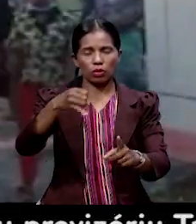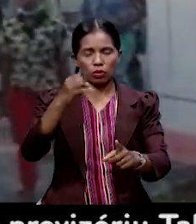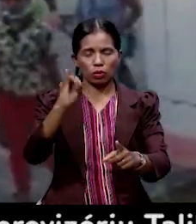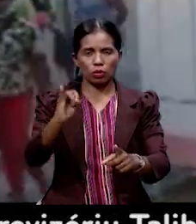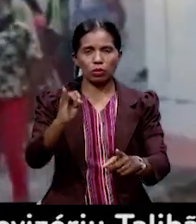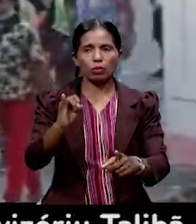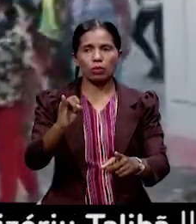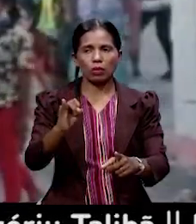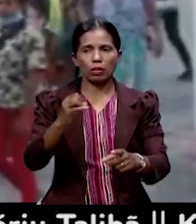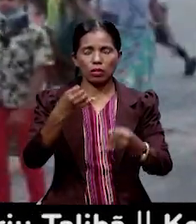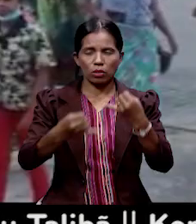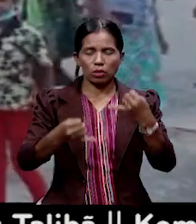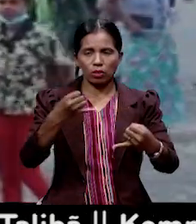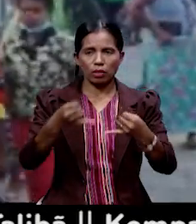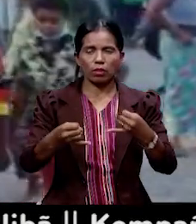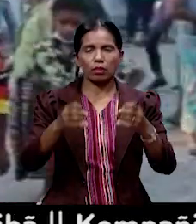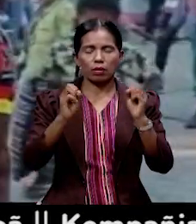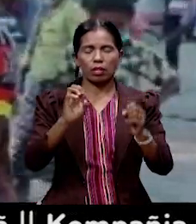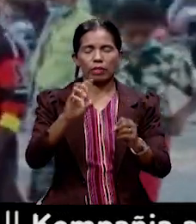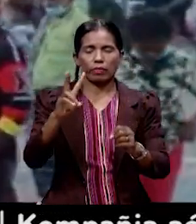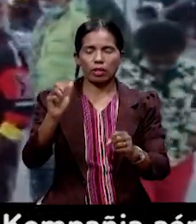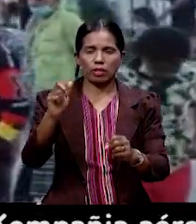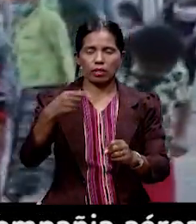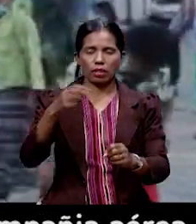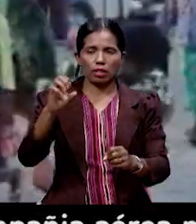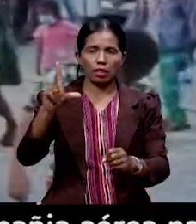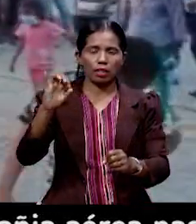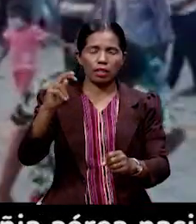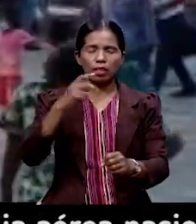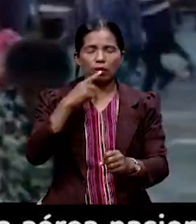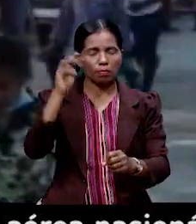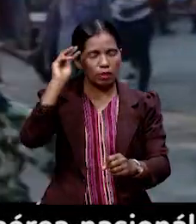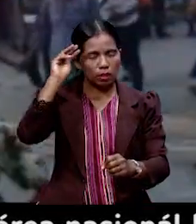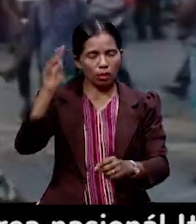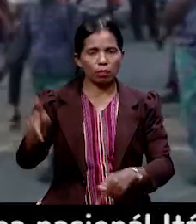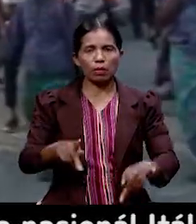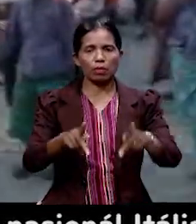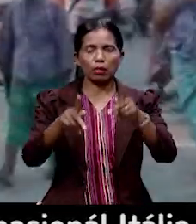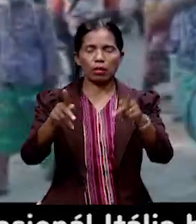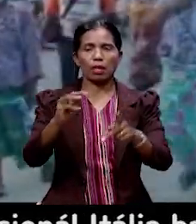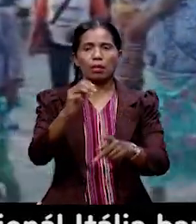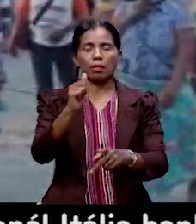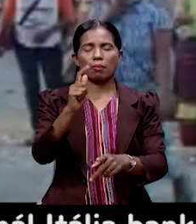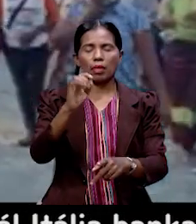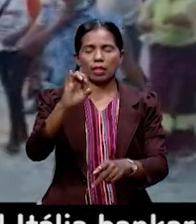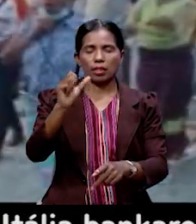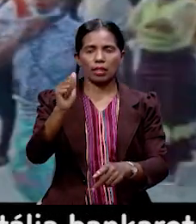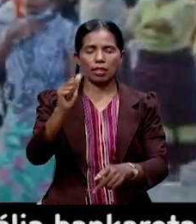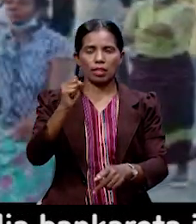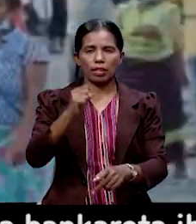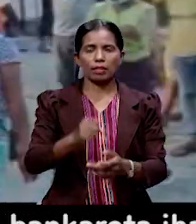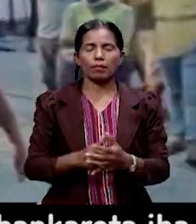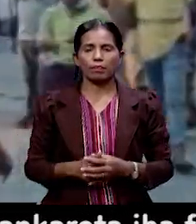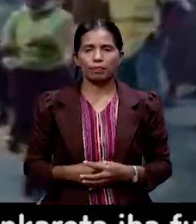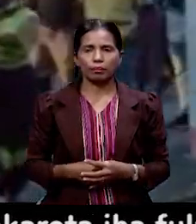Cruz Pui, Yudi Pamungkas no Evangelino Belo no Ministério Público representa husi procurador Matias Suarez no Ambrosio